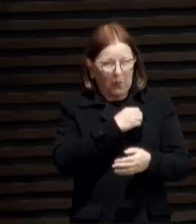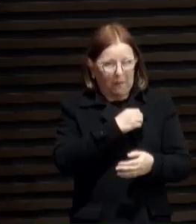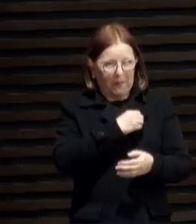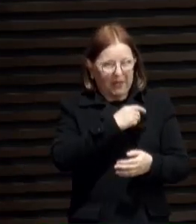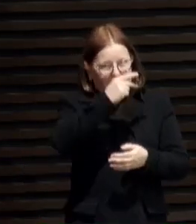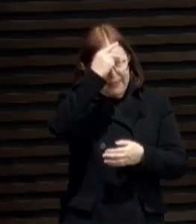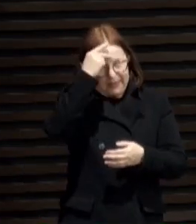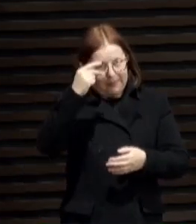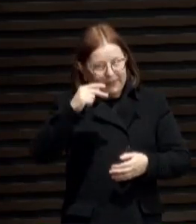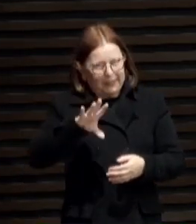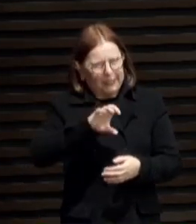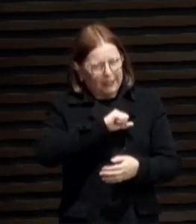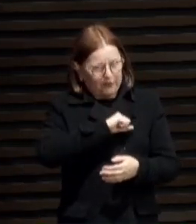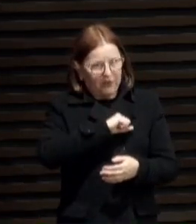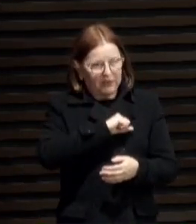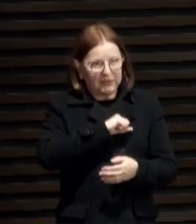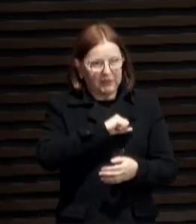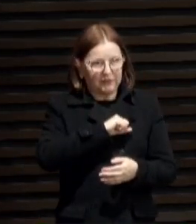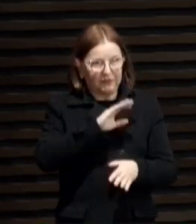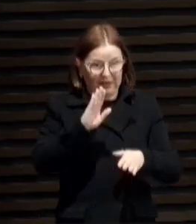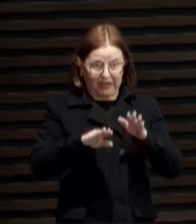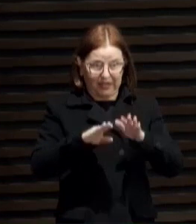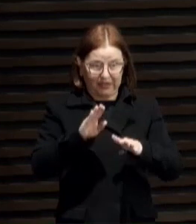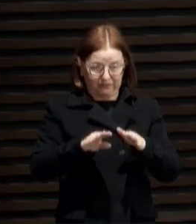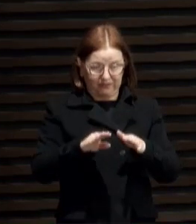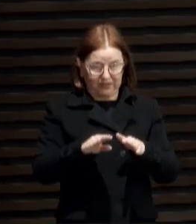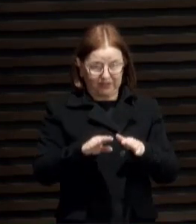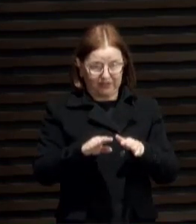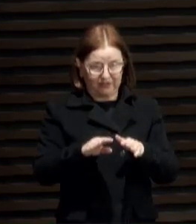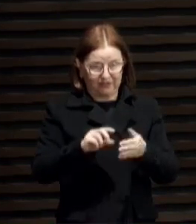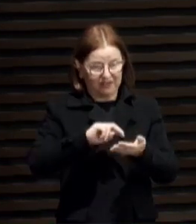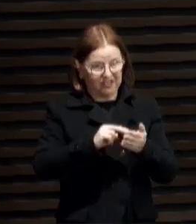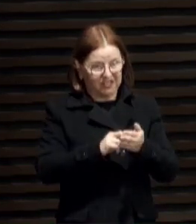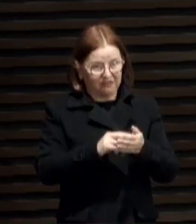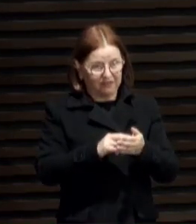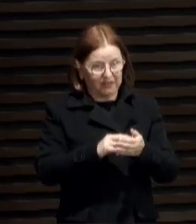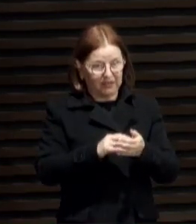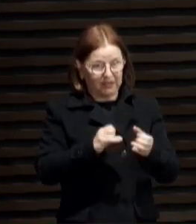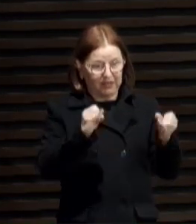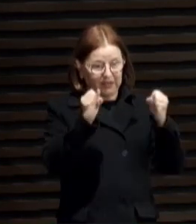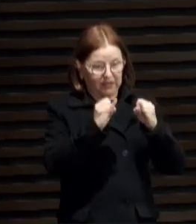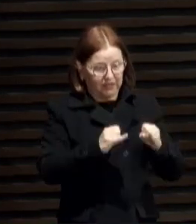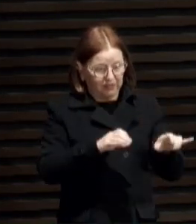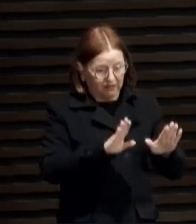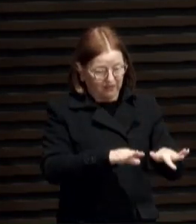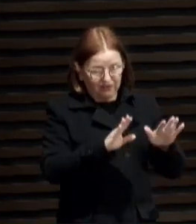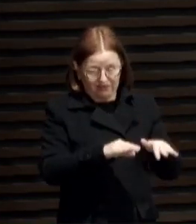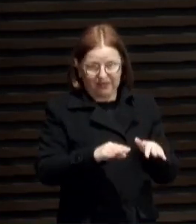muitas vezes, é o que você está idolatrando e colocando no lugar de Deus na sua vida.